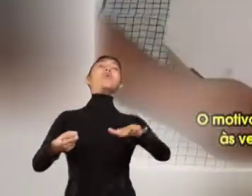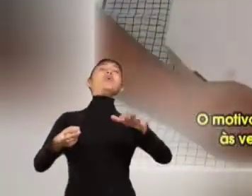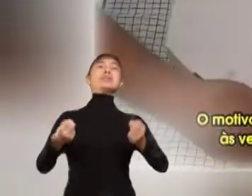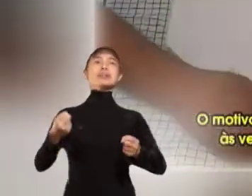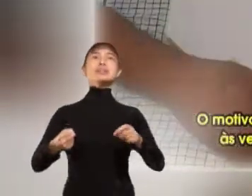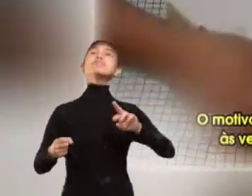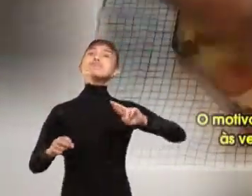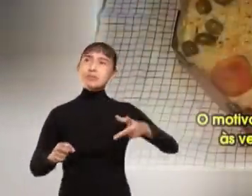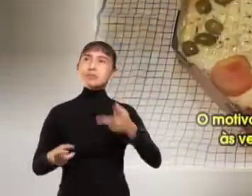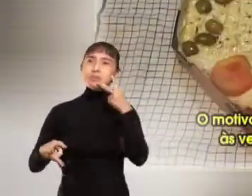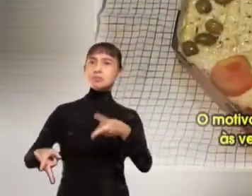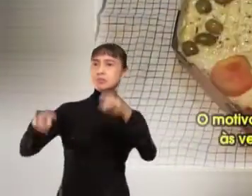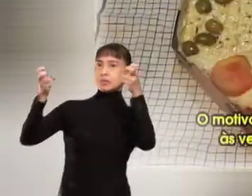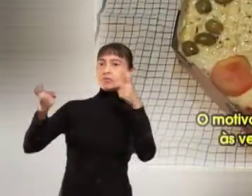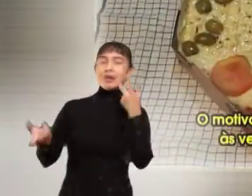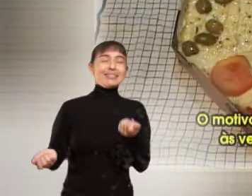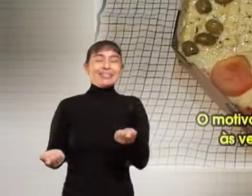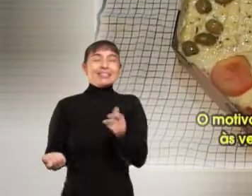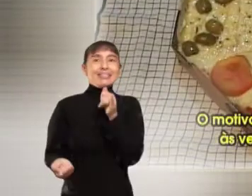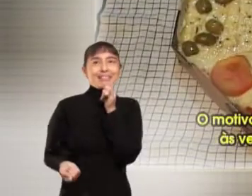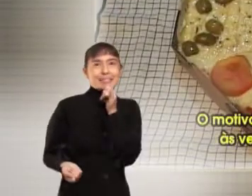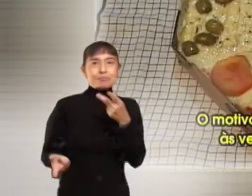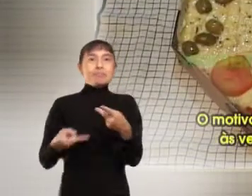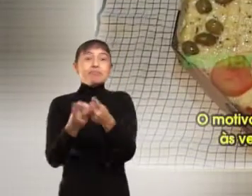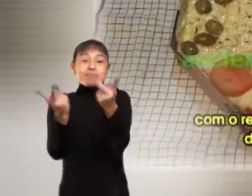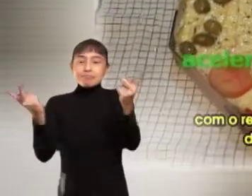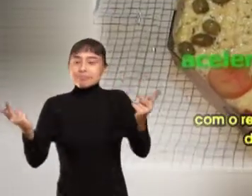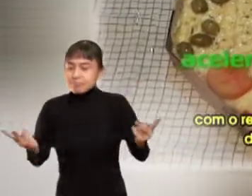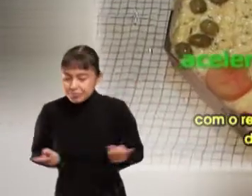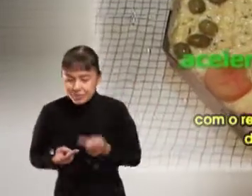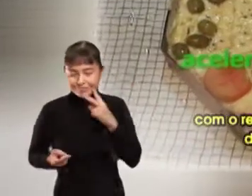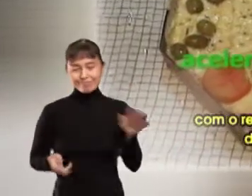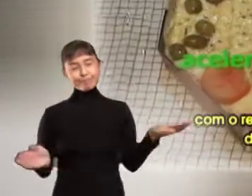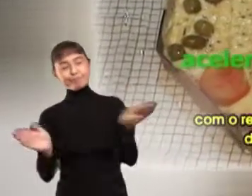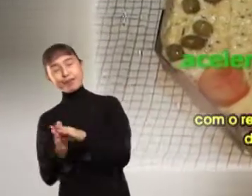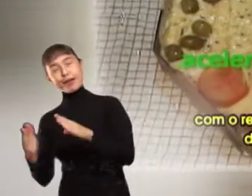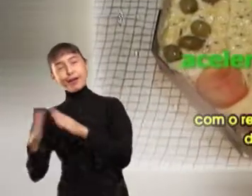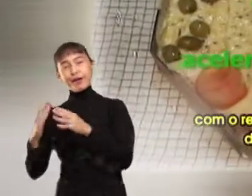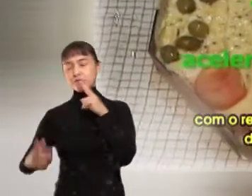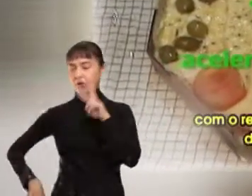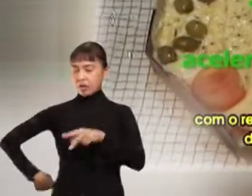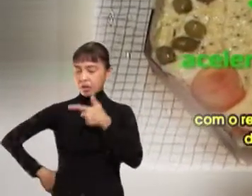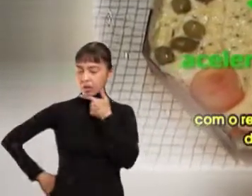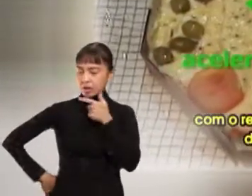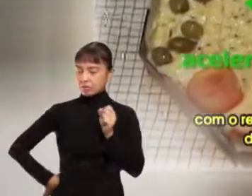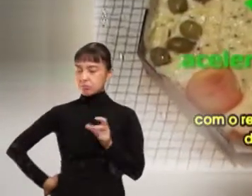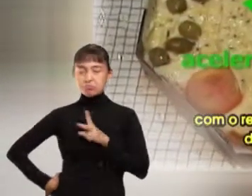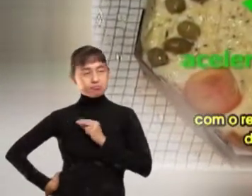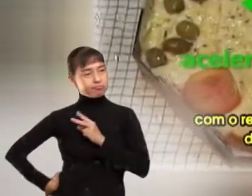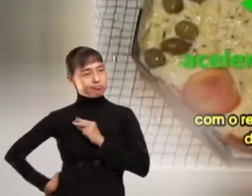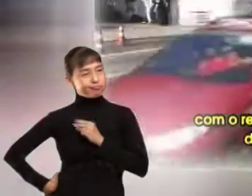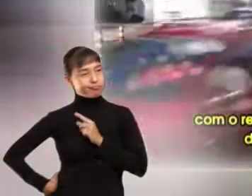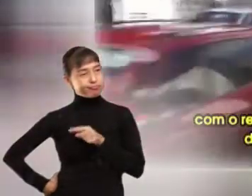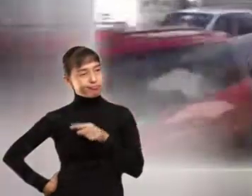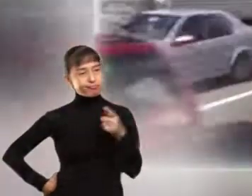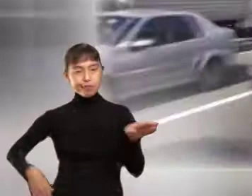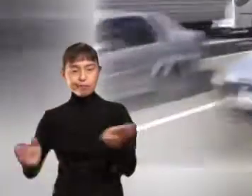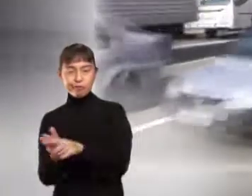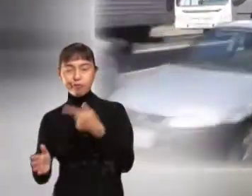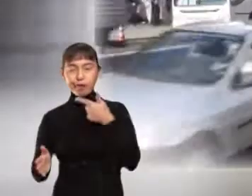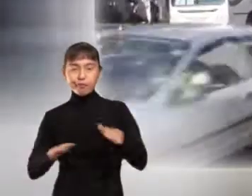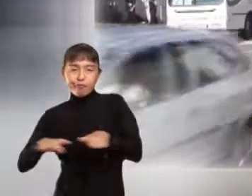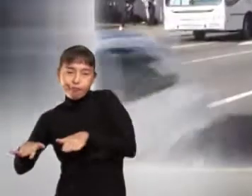motivo básico pelo qual a pizza às vezes chega à sua casa com o recheio todinho de um lado da massa tem a ver